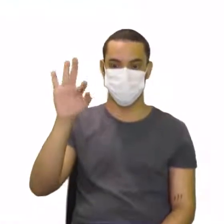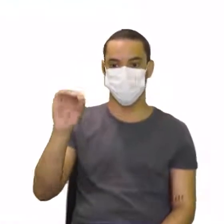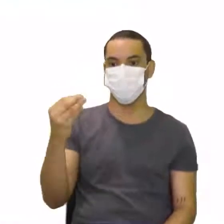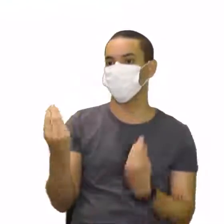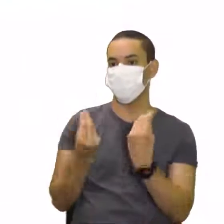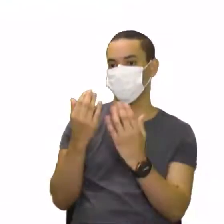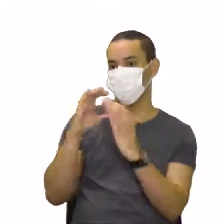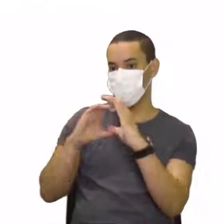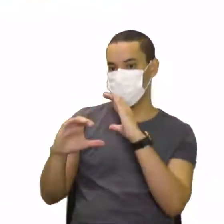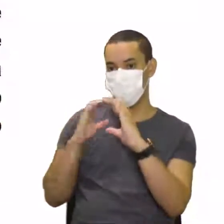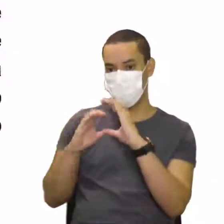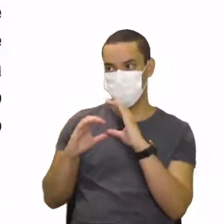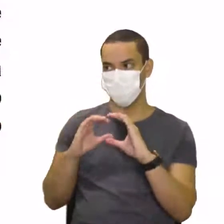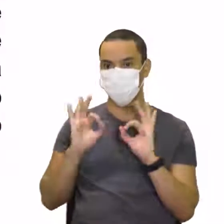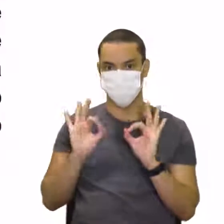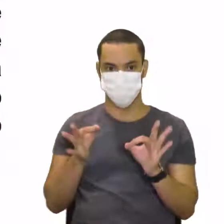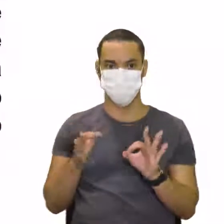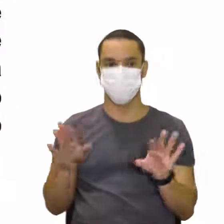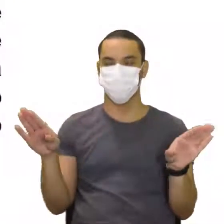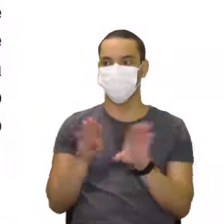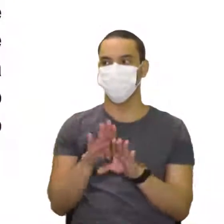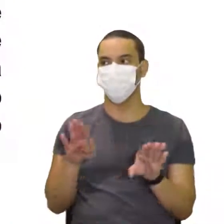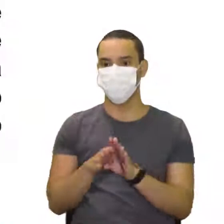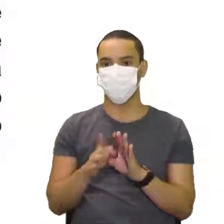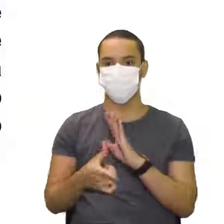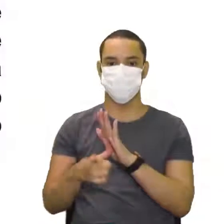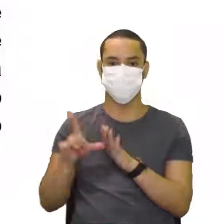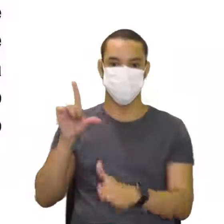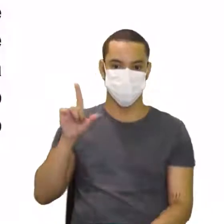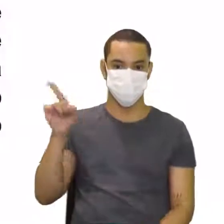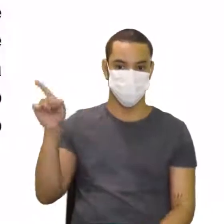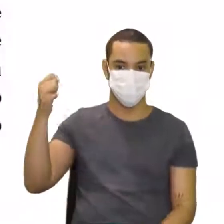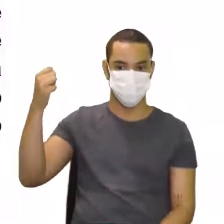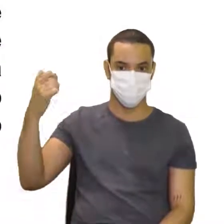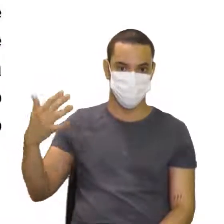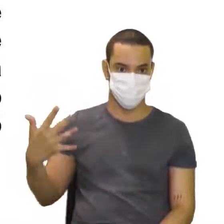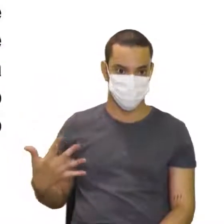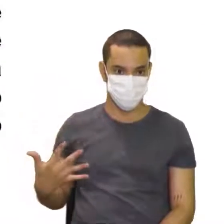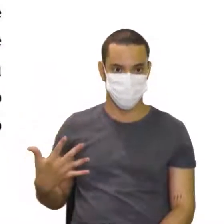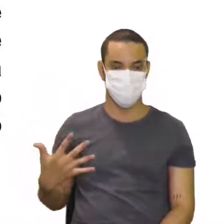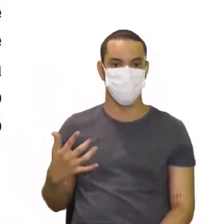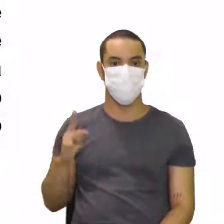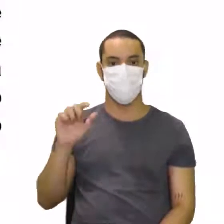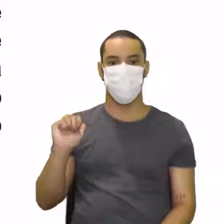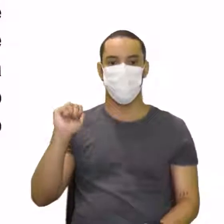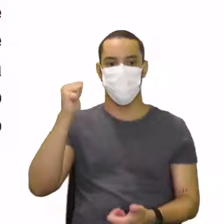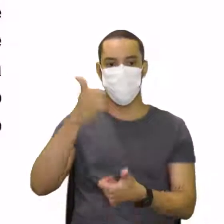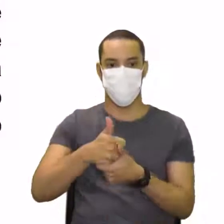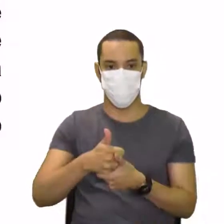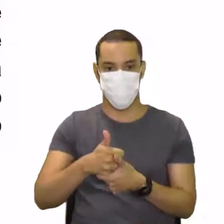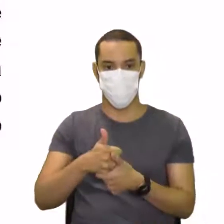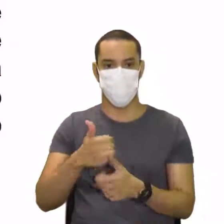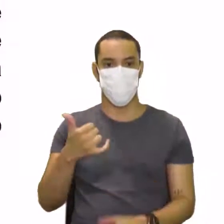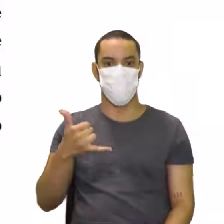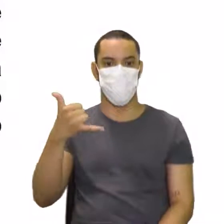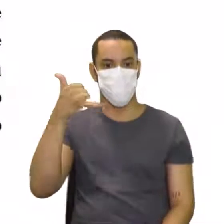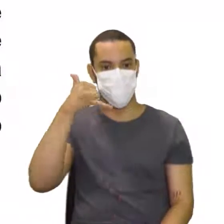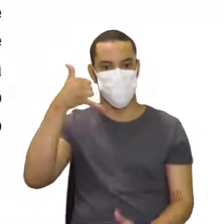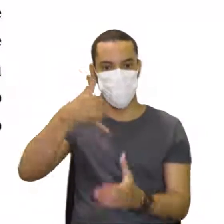tá? Pessoal, olha só, como nós falamos aqui nesse slide anterior, eles foram substituídos pelos telefones